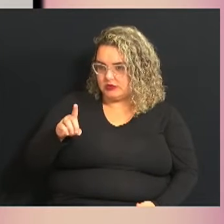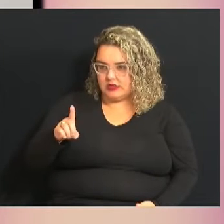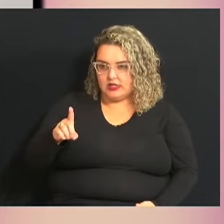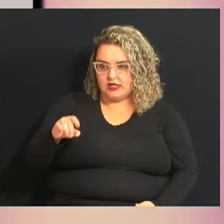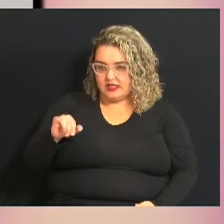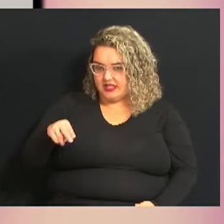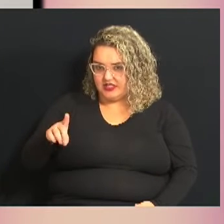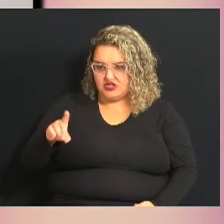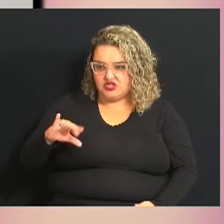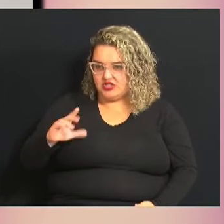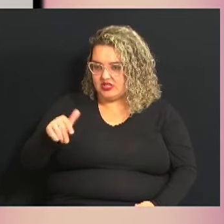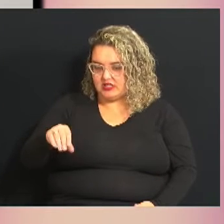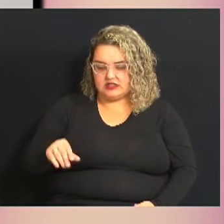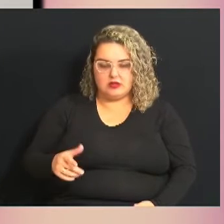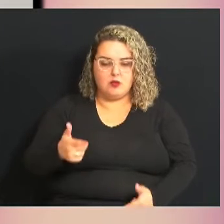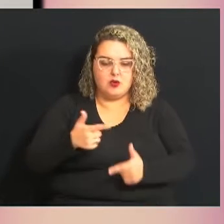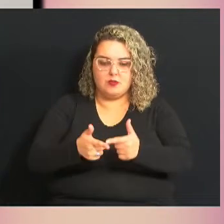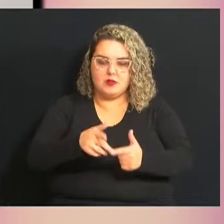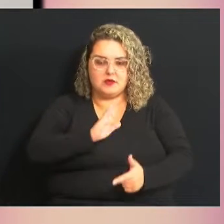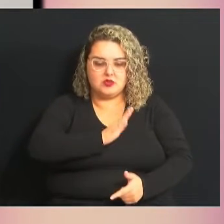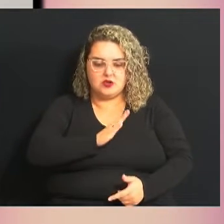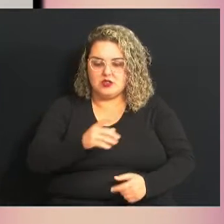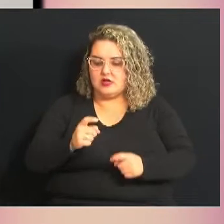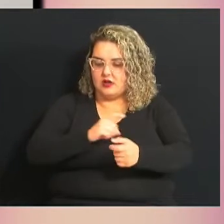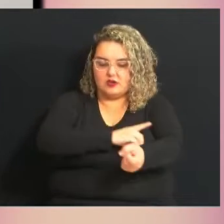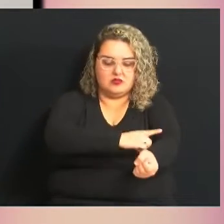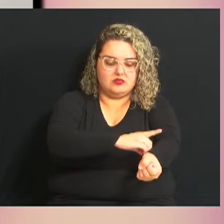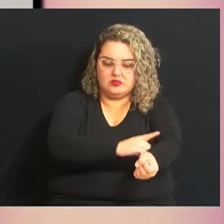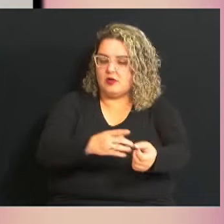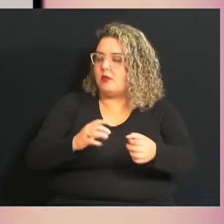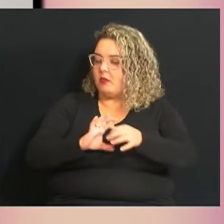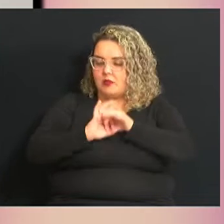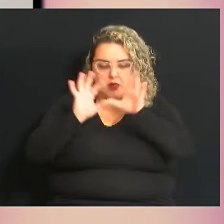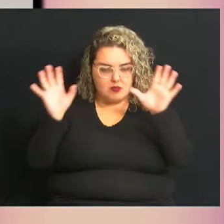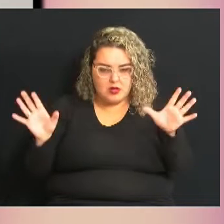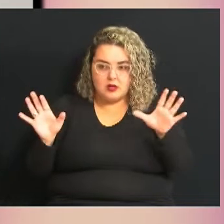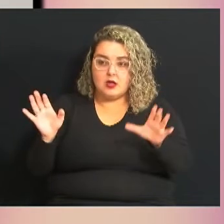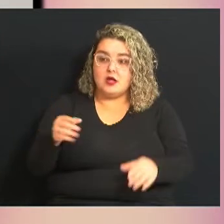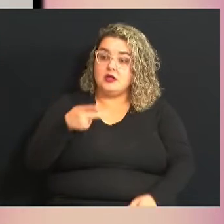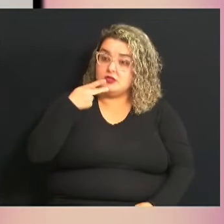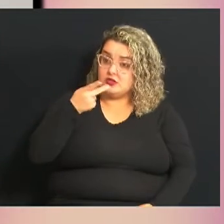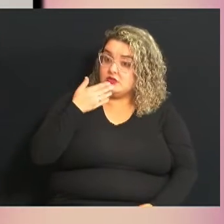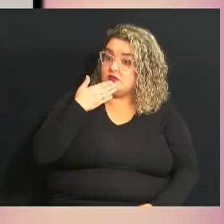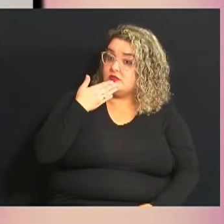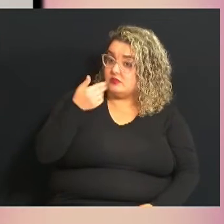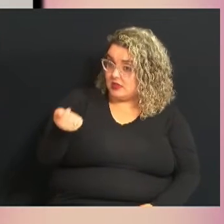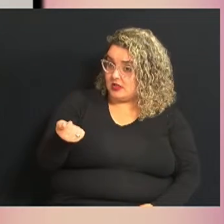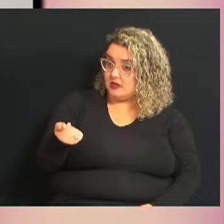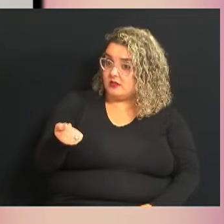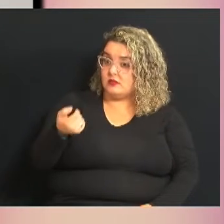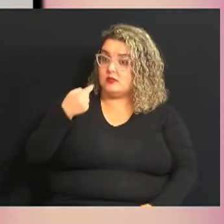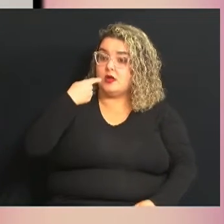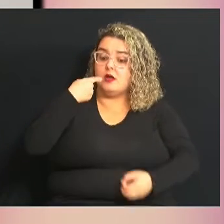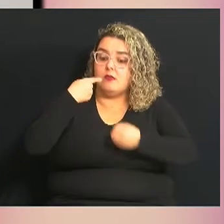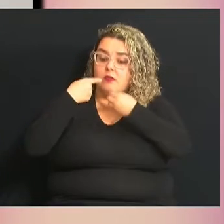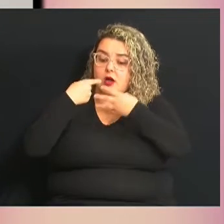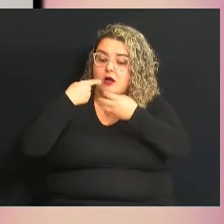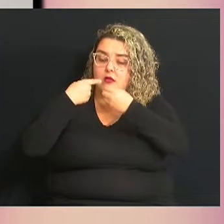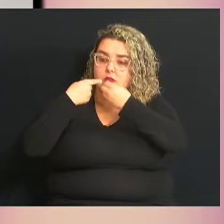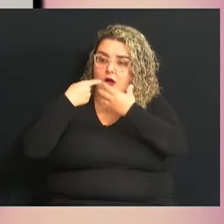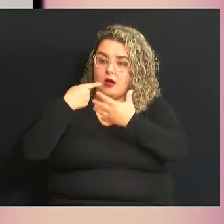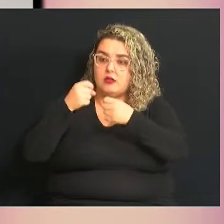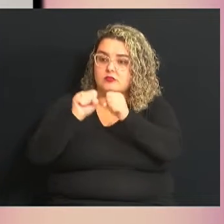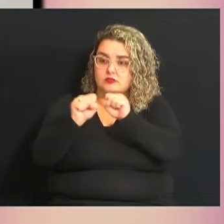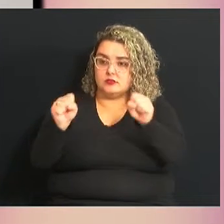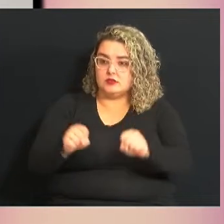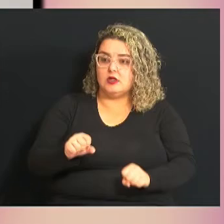Na verdade, existem estudos sistêmicos na medicina que dizem até que melhoram, né? Com a aplicação sistêmica do